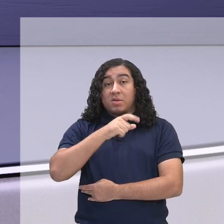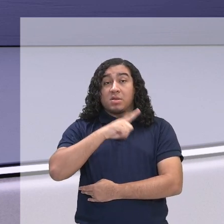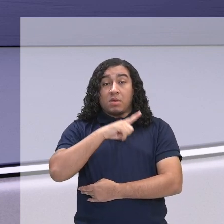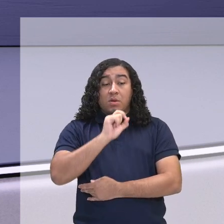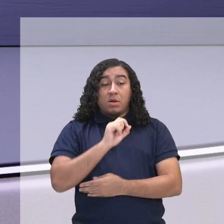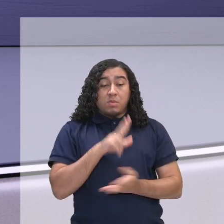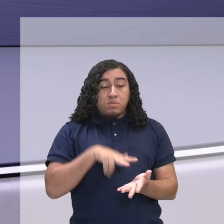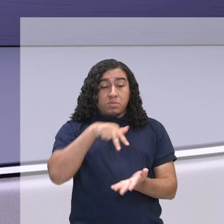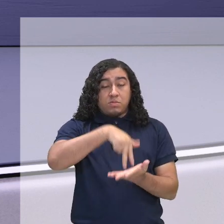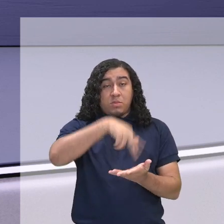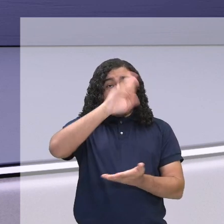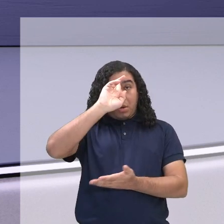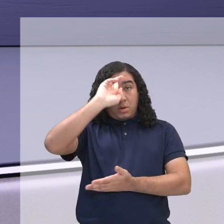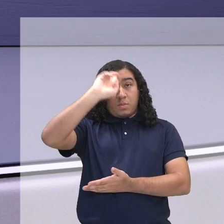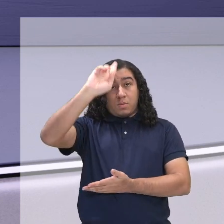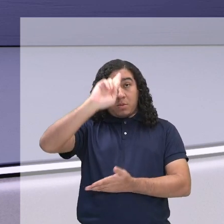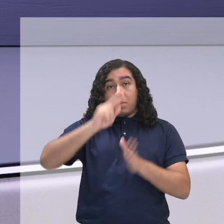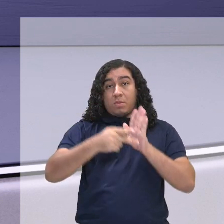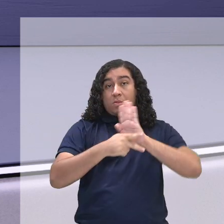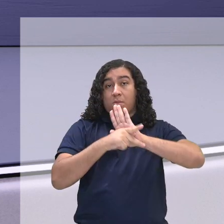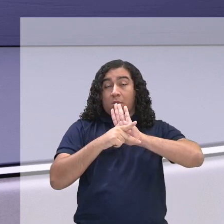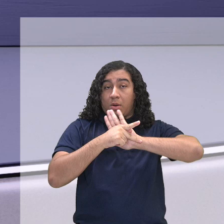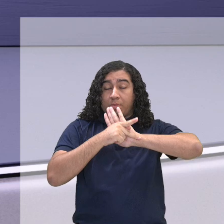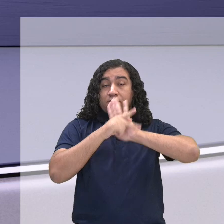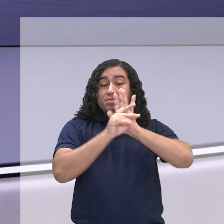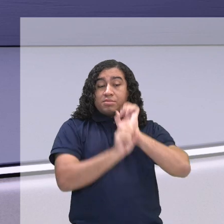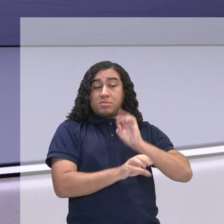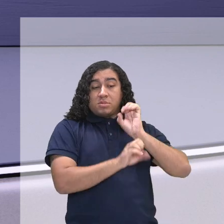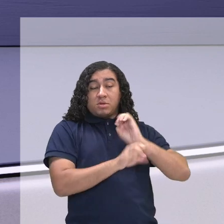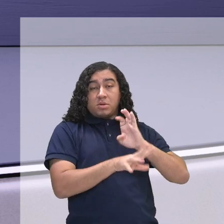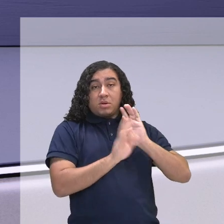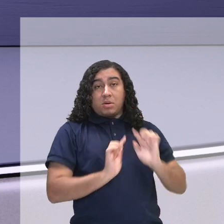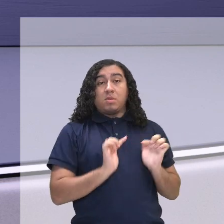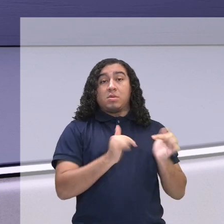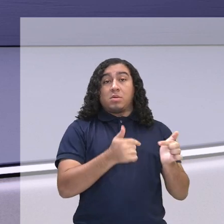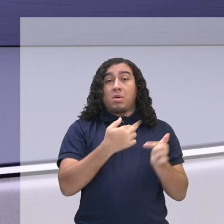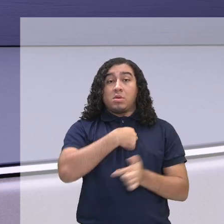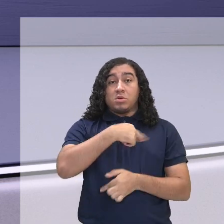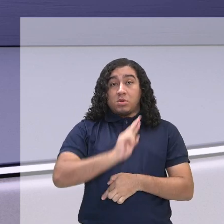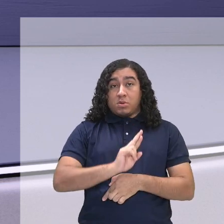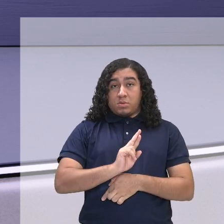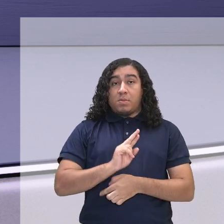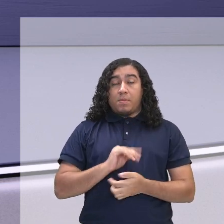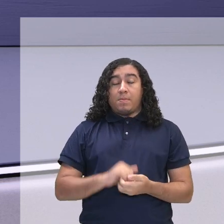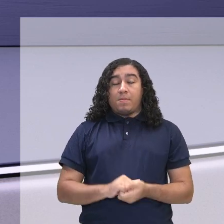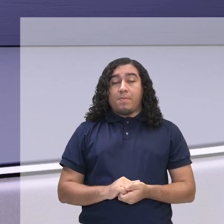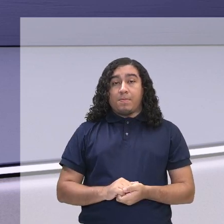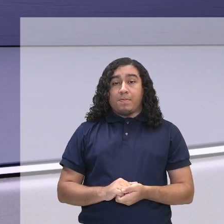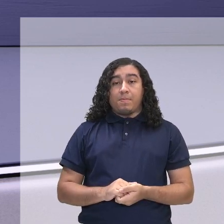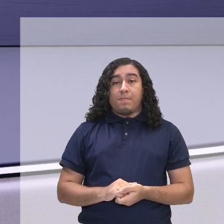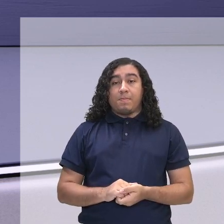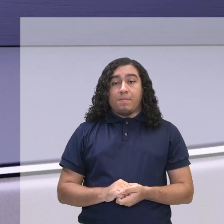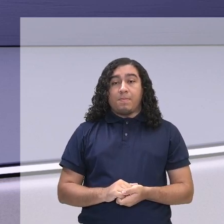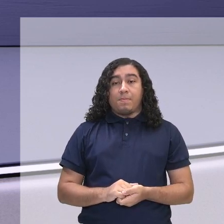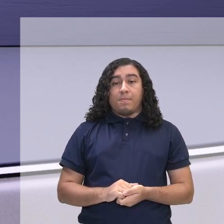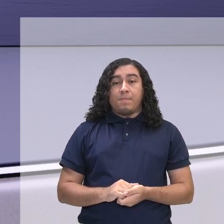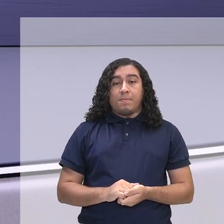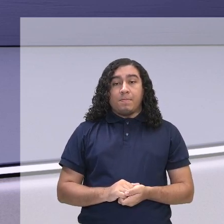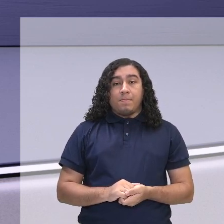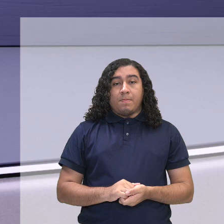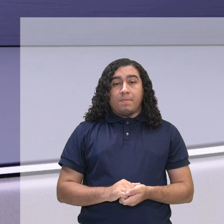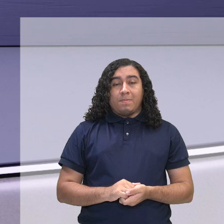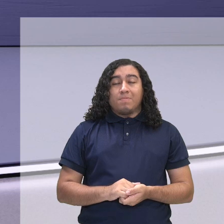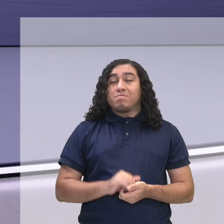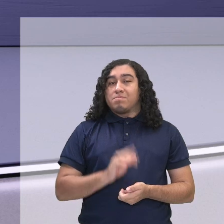mestres das práticas religiosas, os mestres das religiões. Né? Olha